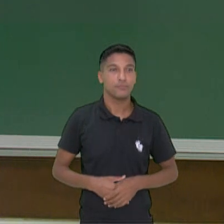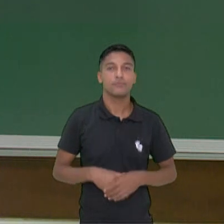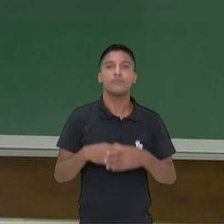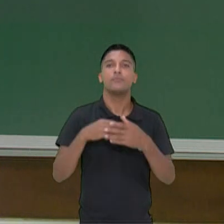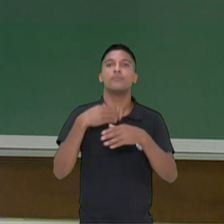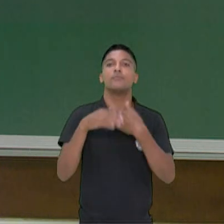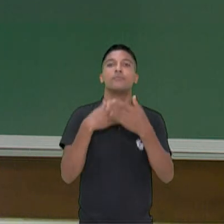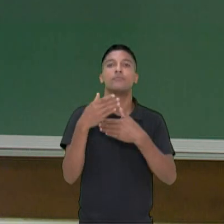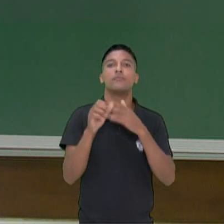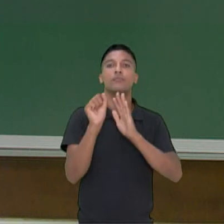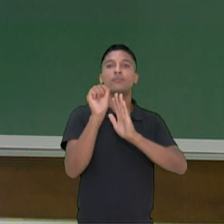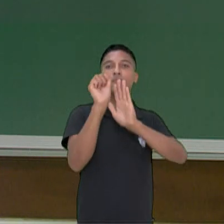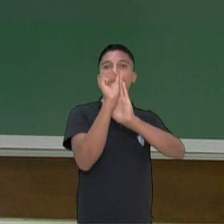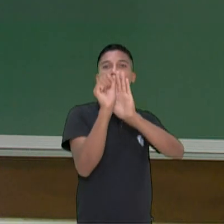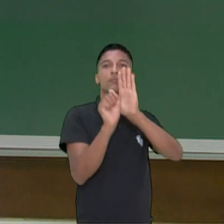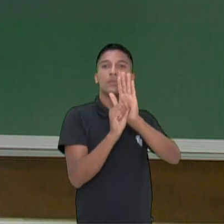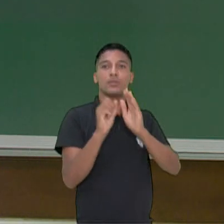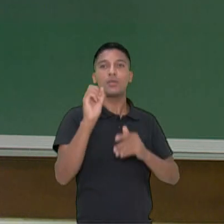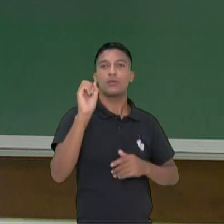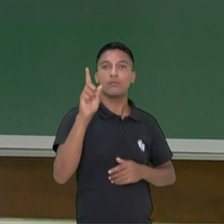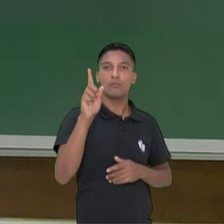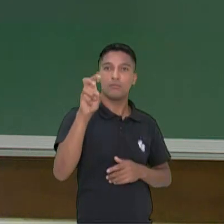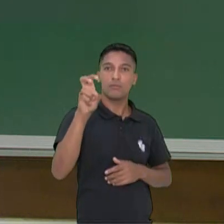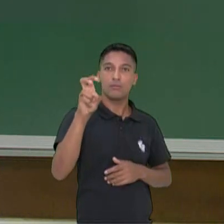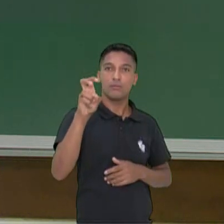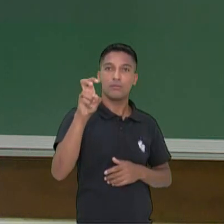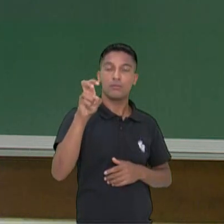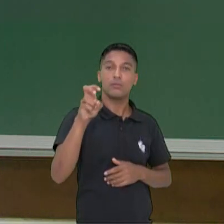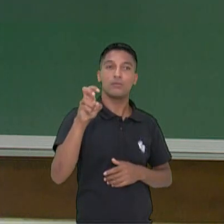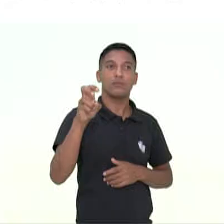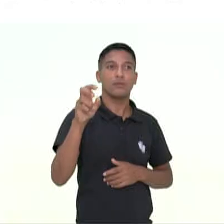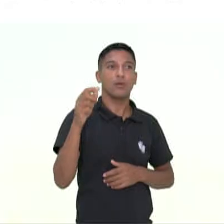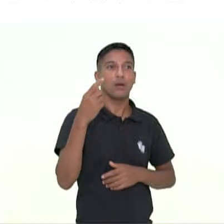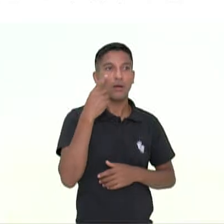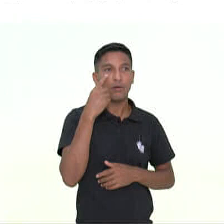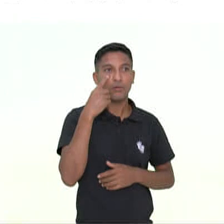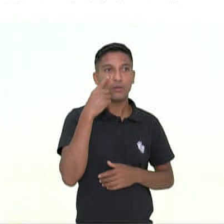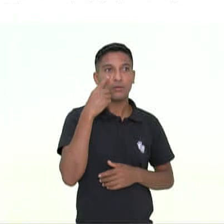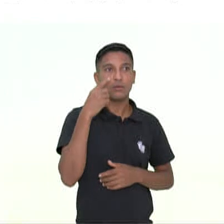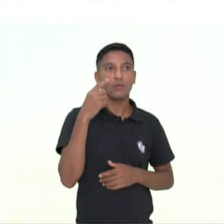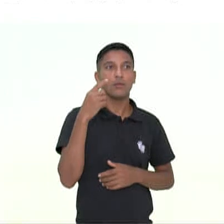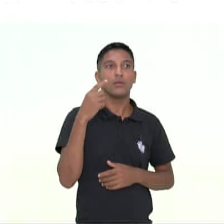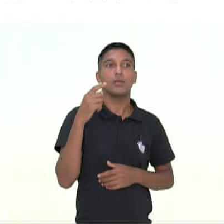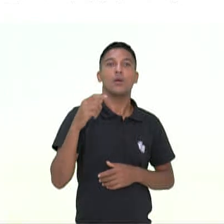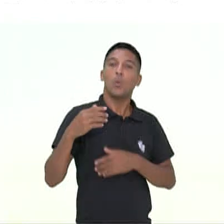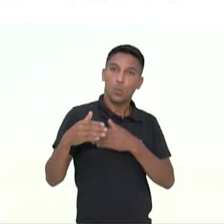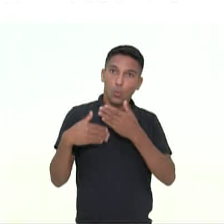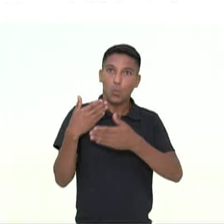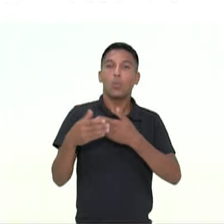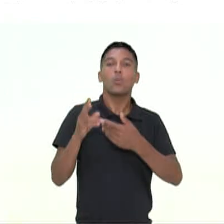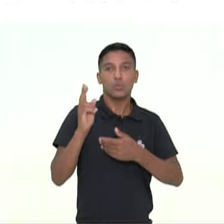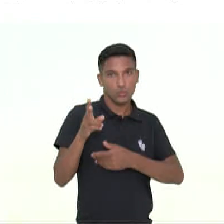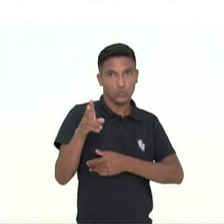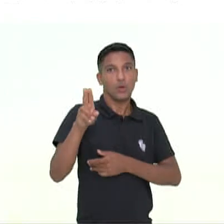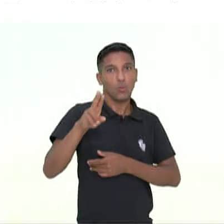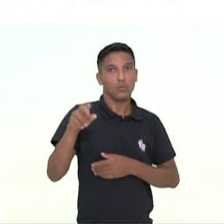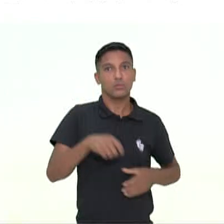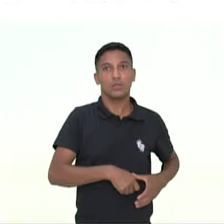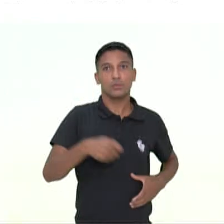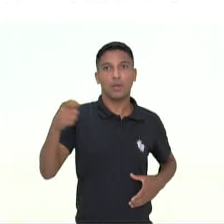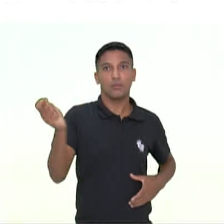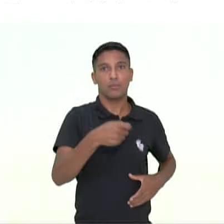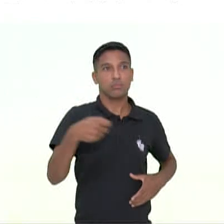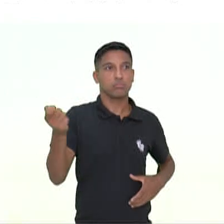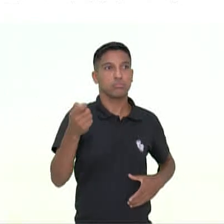e utilizando espadas e utilizar uma espada para treino foi no século agora 17 que surgiram as